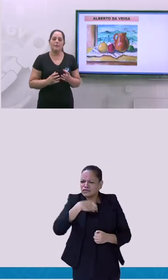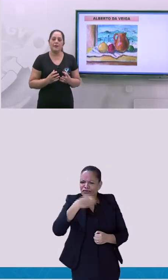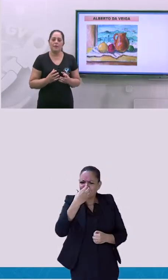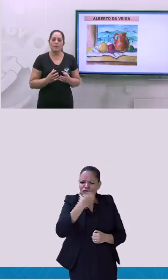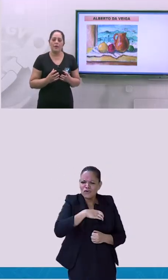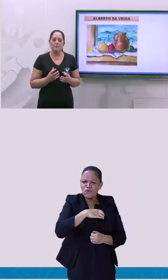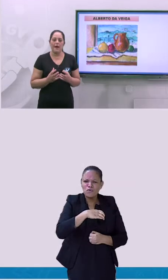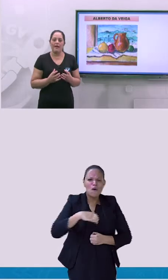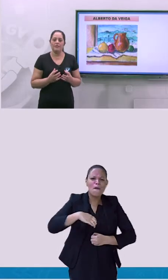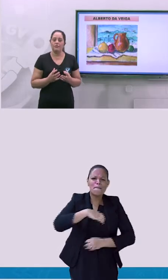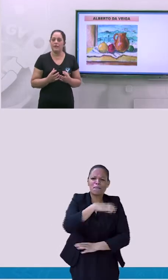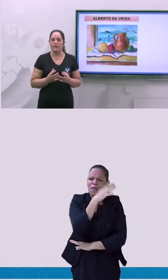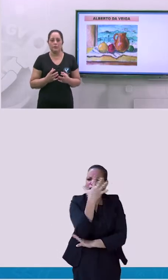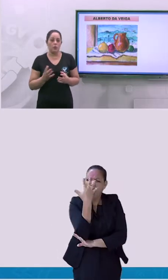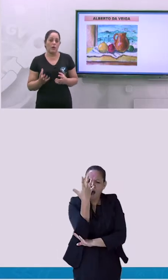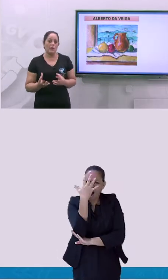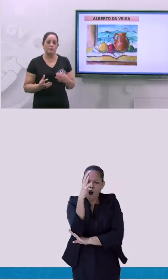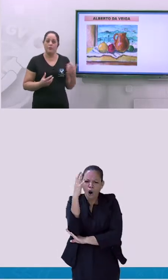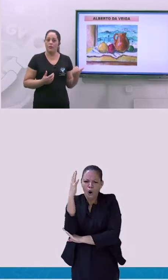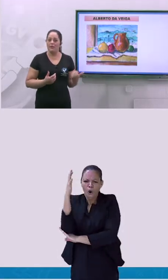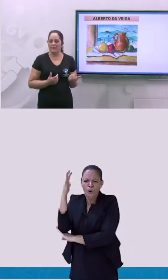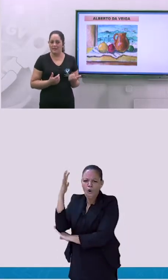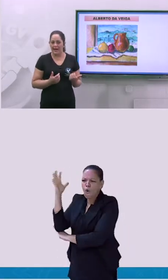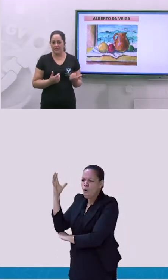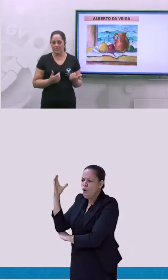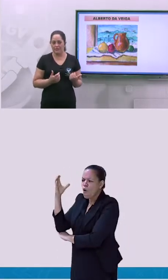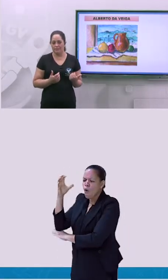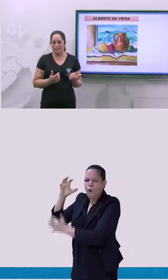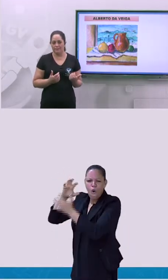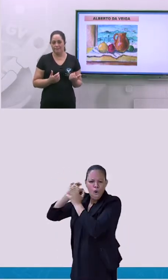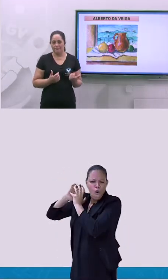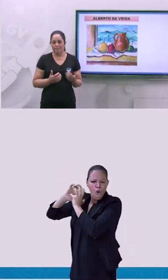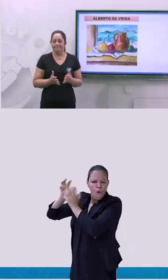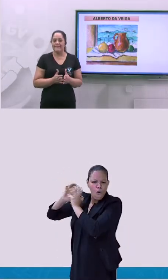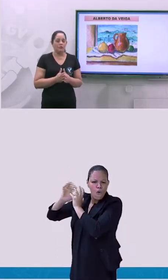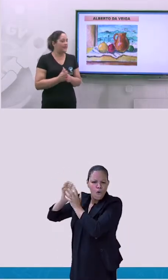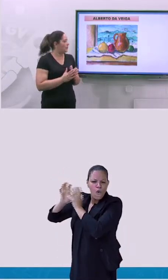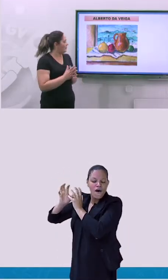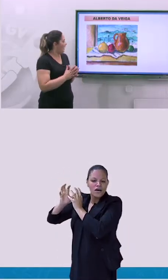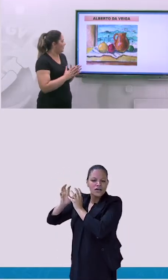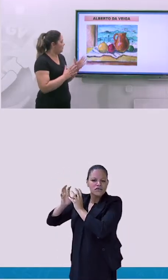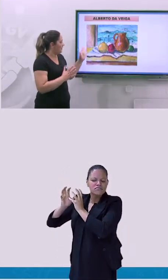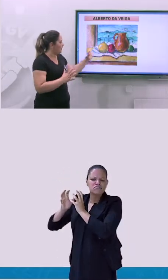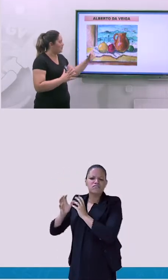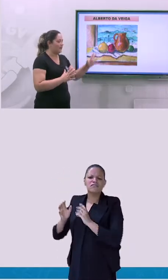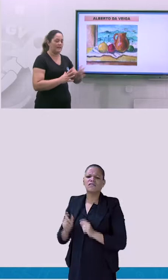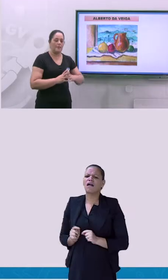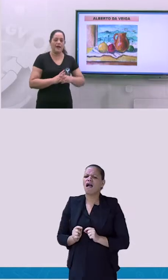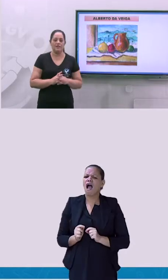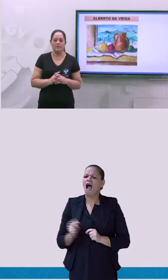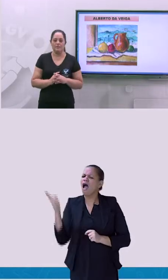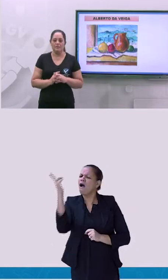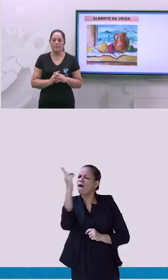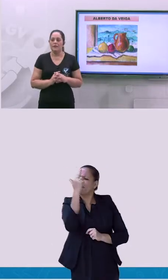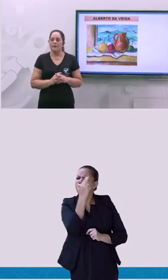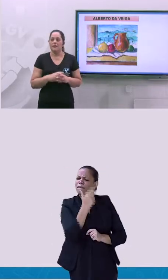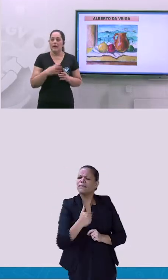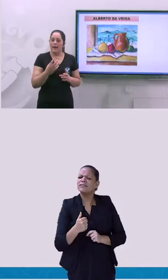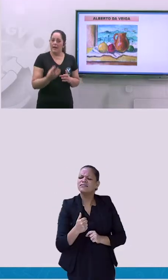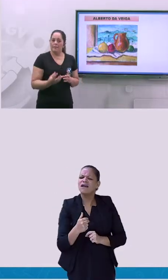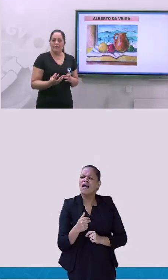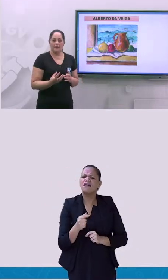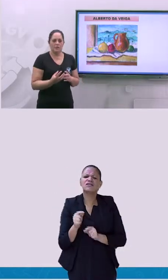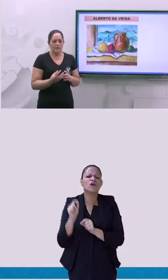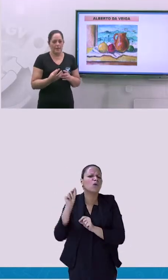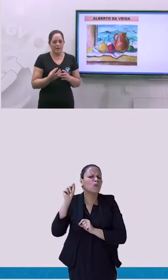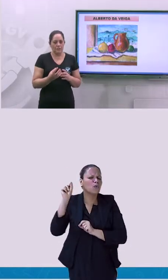ela lembra uma imagem que do campo ou da cidade? Você consegue definir isso nessa imagem?